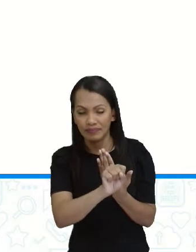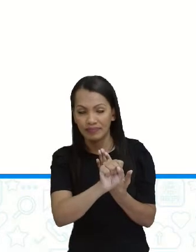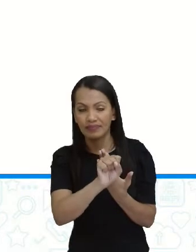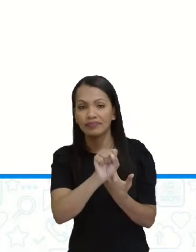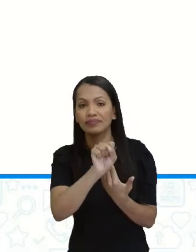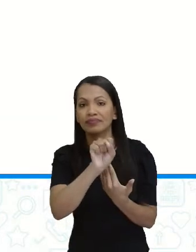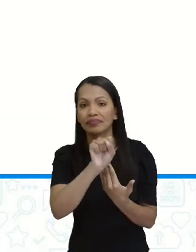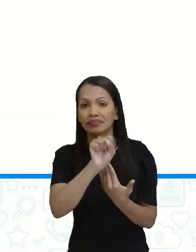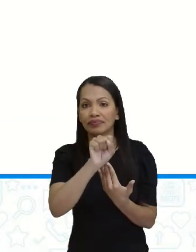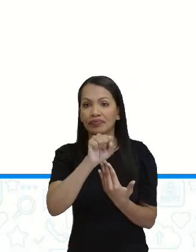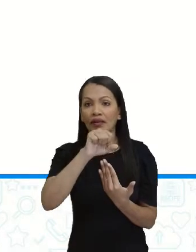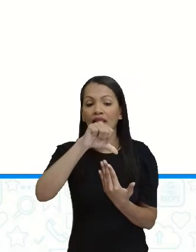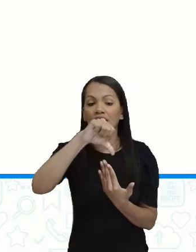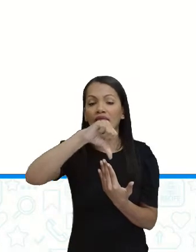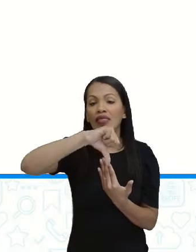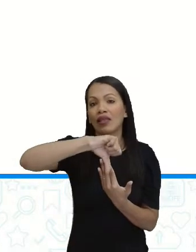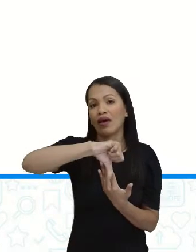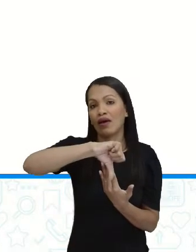8,